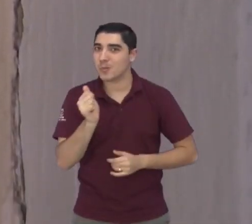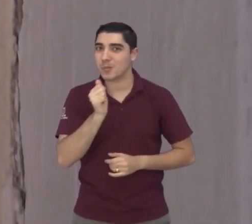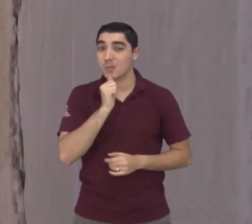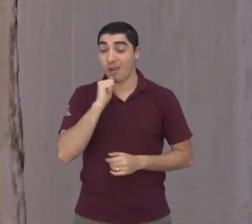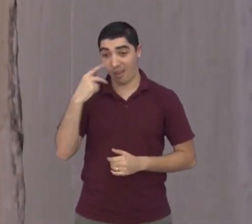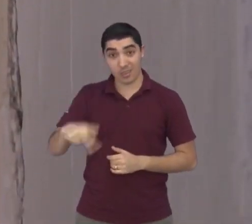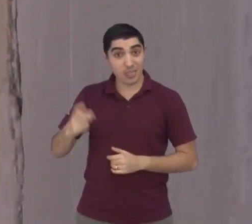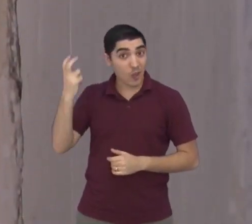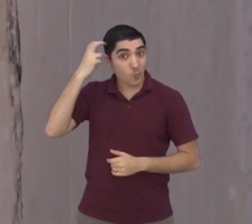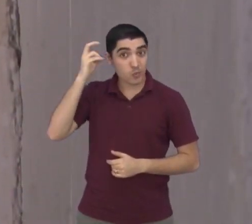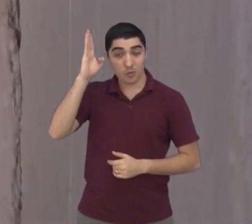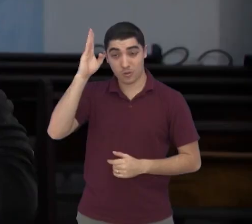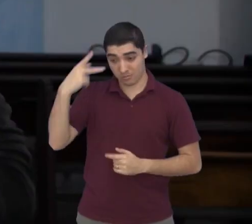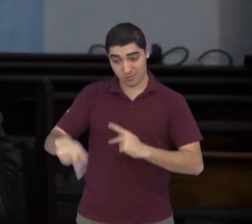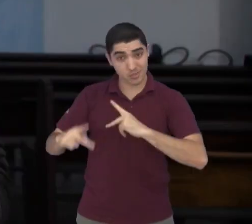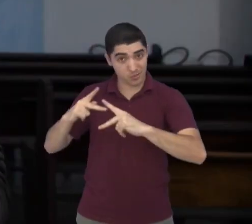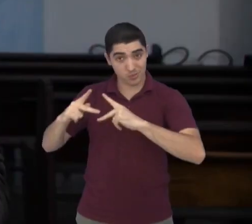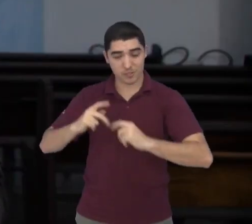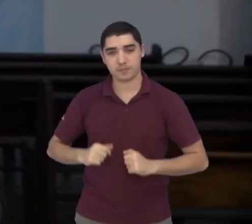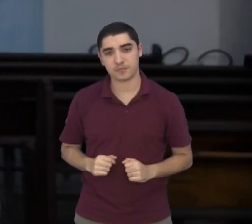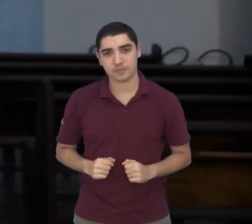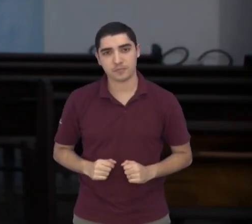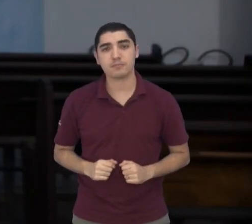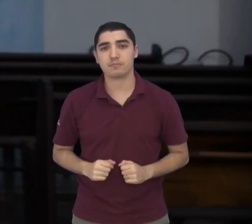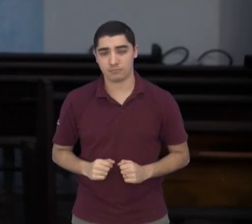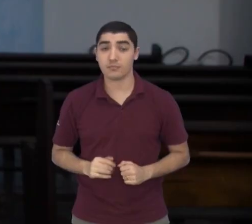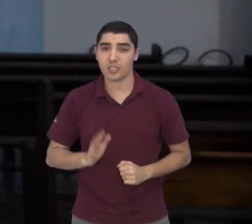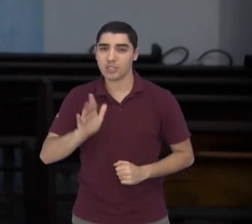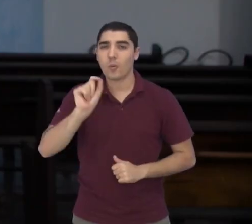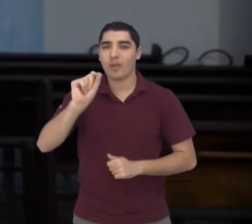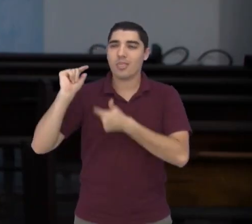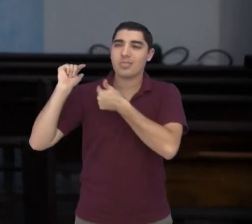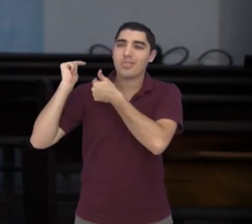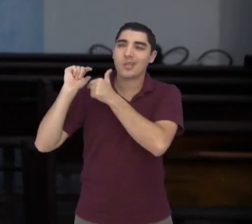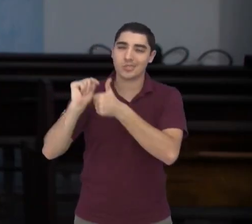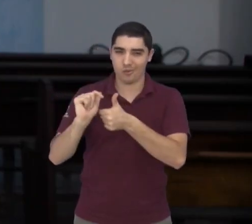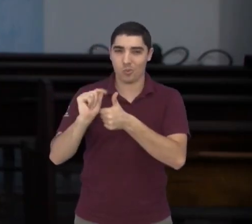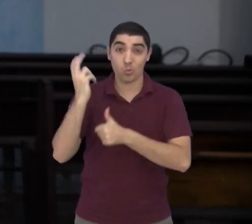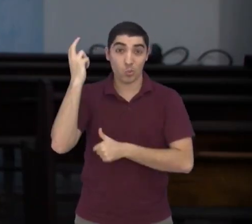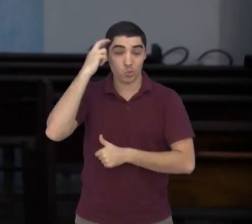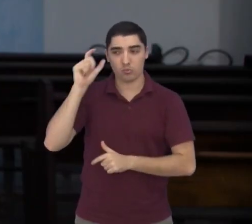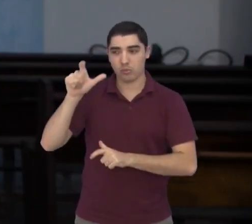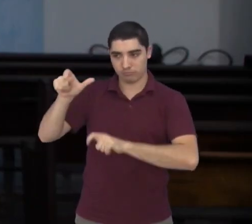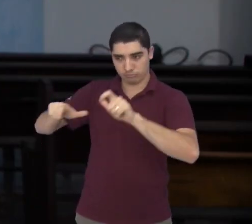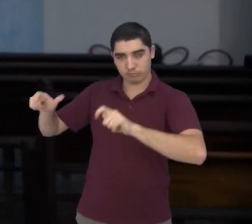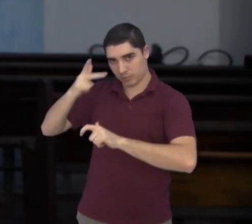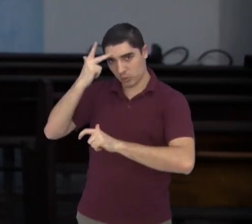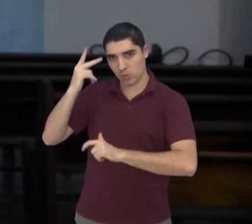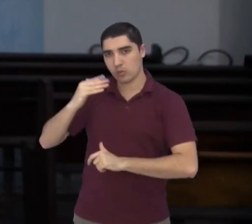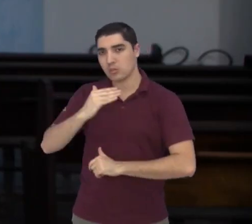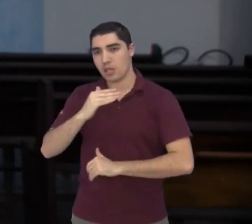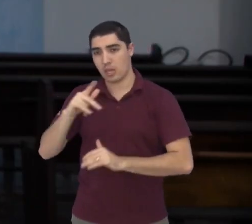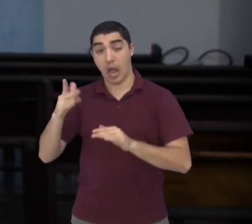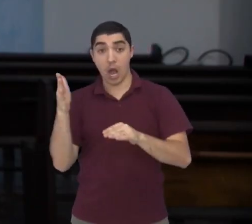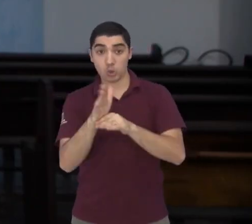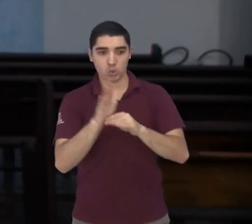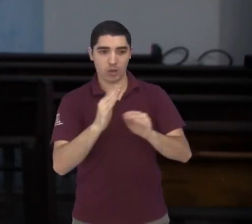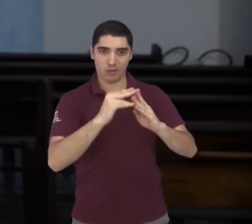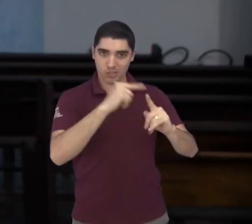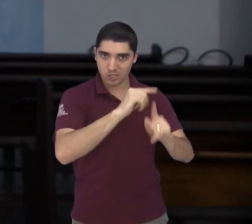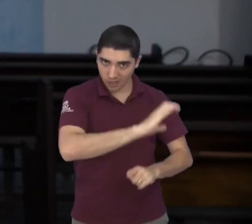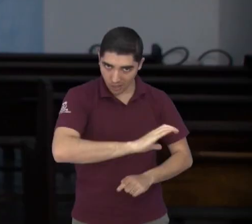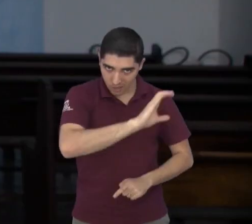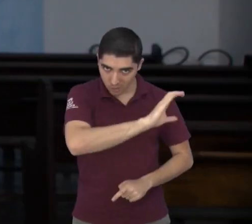popular joseense. Tradicionalmente, os maiores benfeitores da Igreja Católica eram enterrados nos